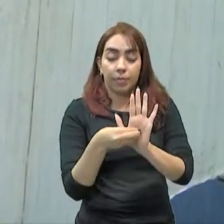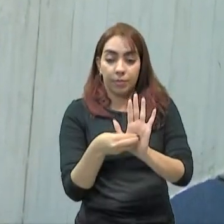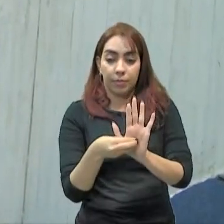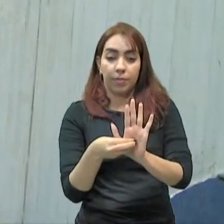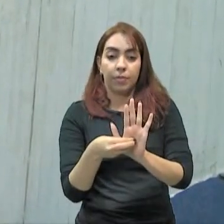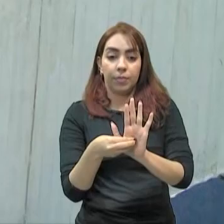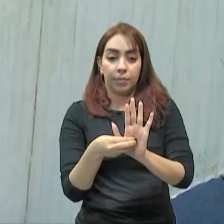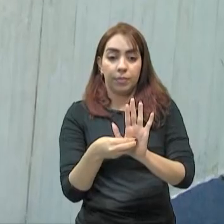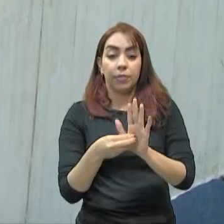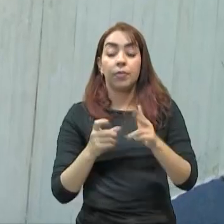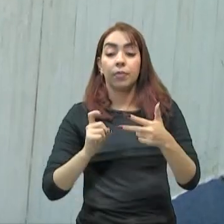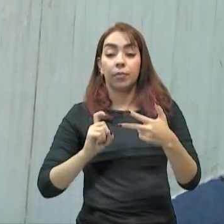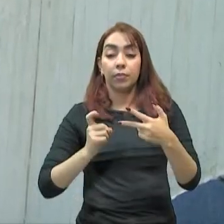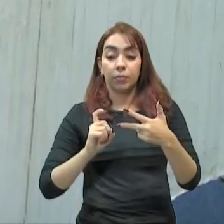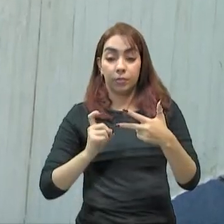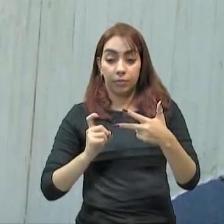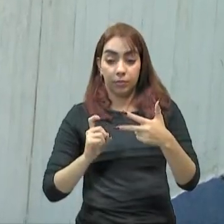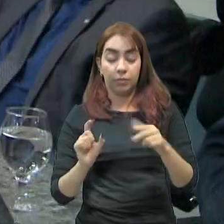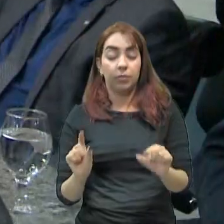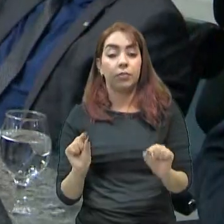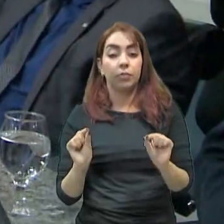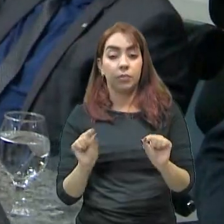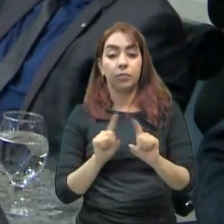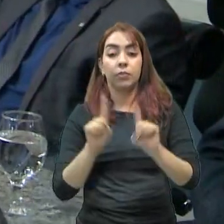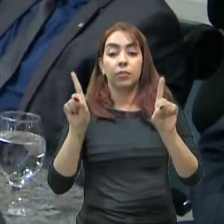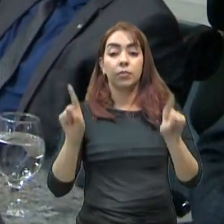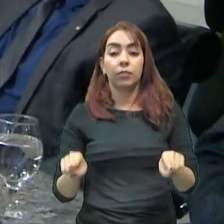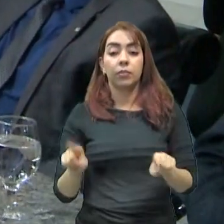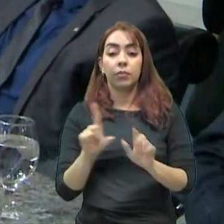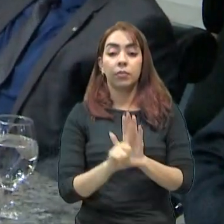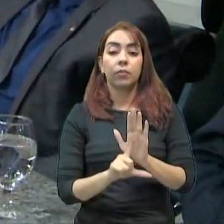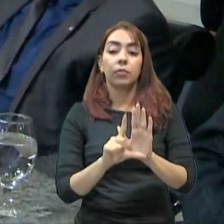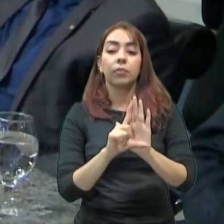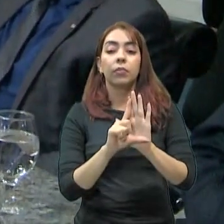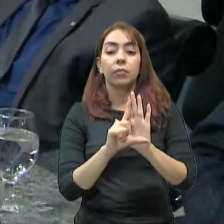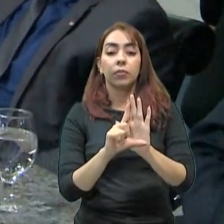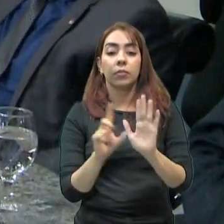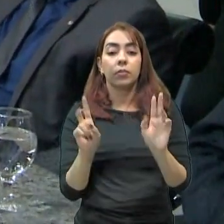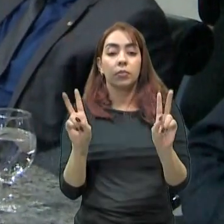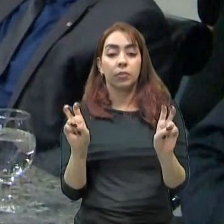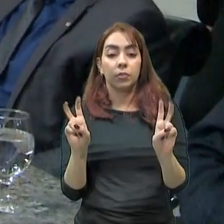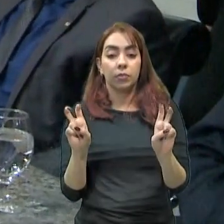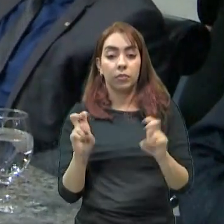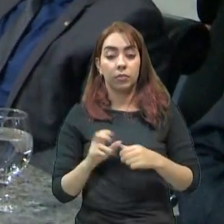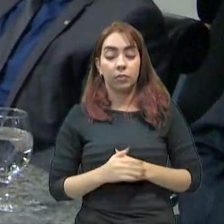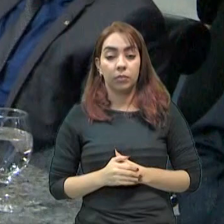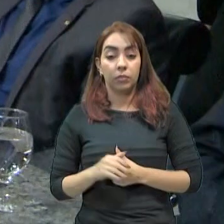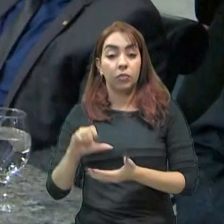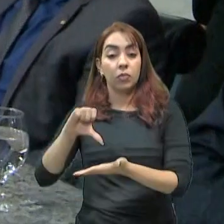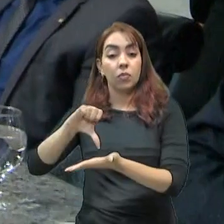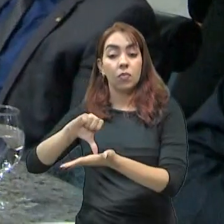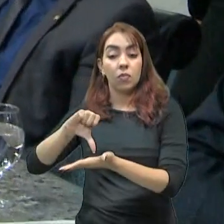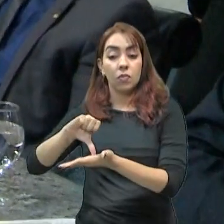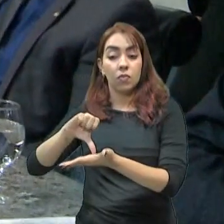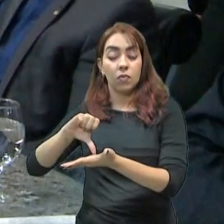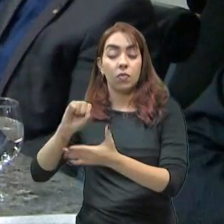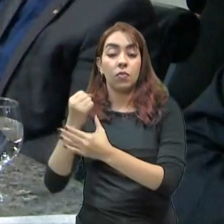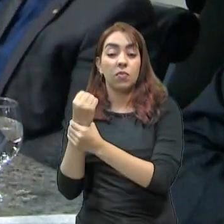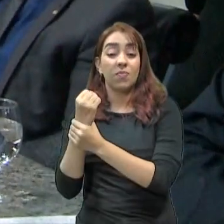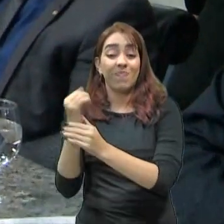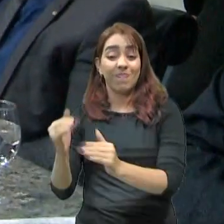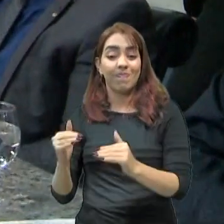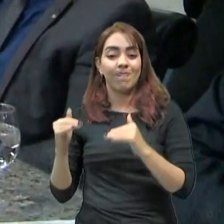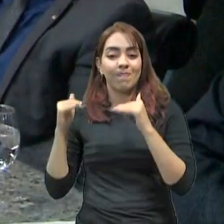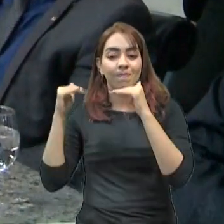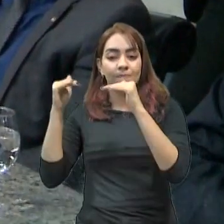pelo executivo se refere ao projeto de lei que trata do funcionamento da unidade prisional de segurança máxima do Estado